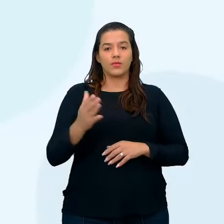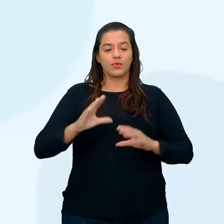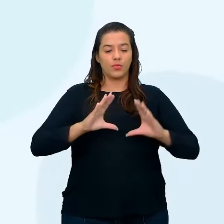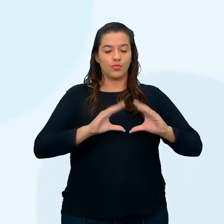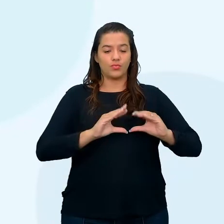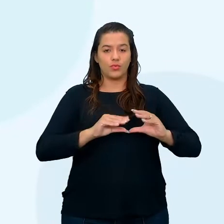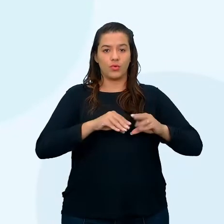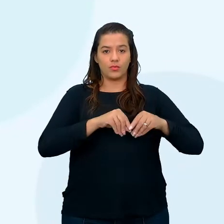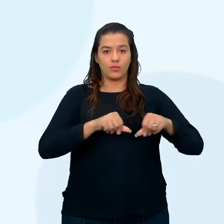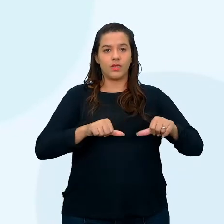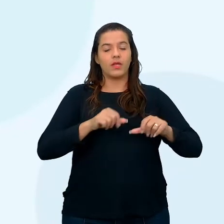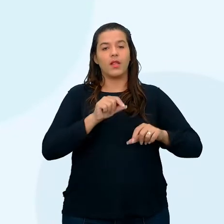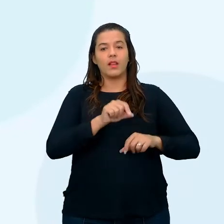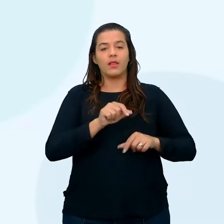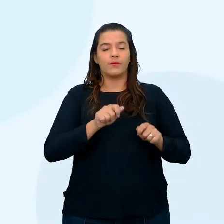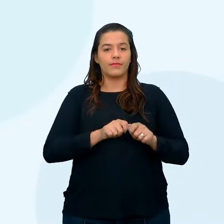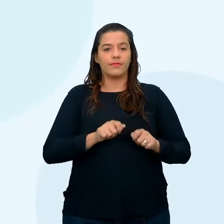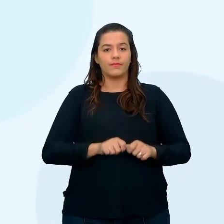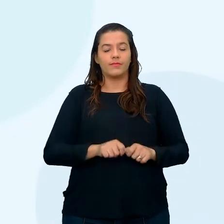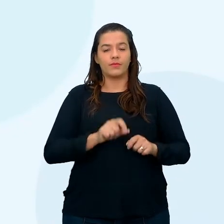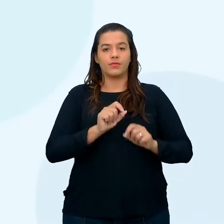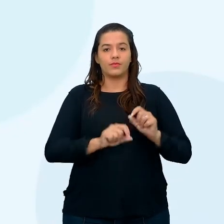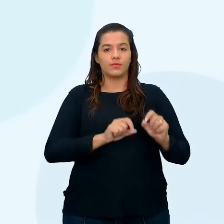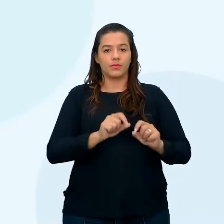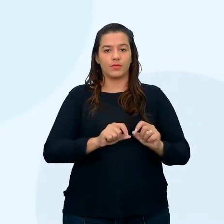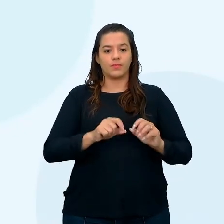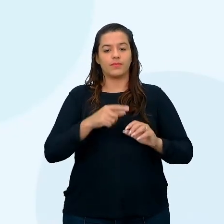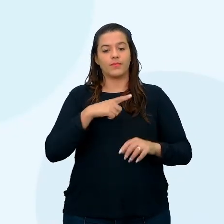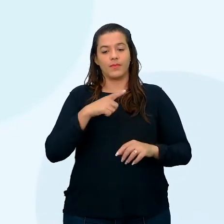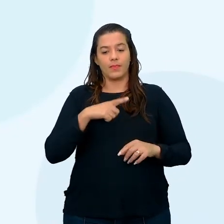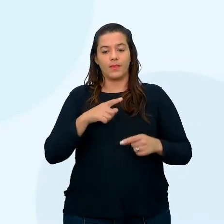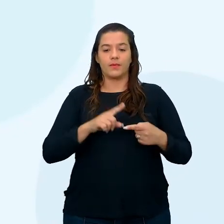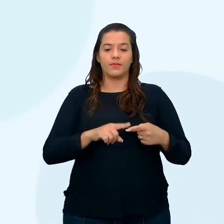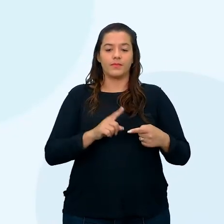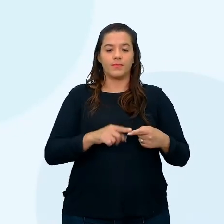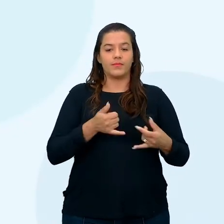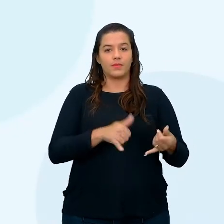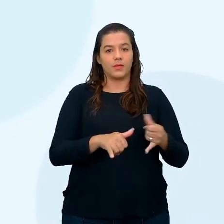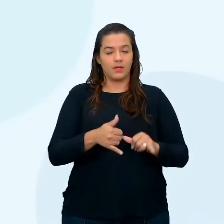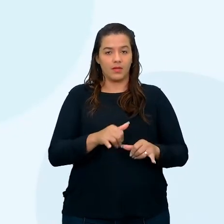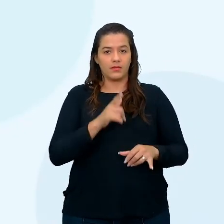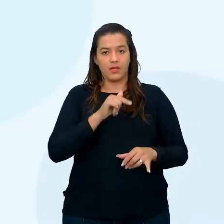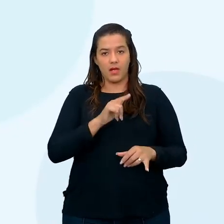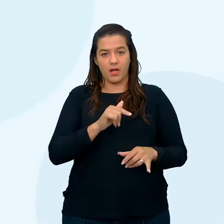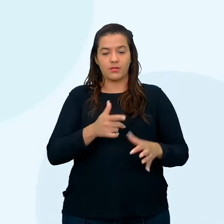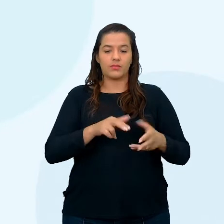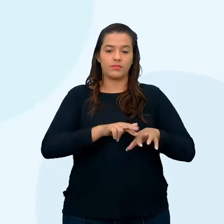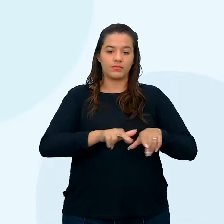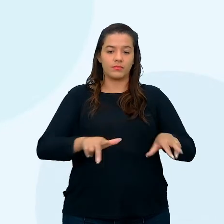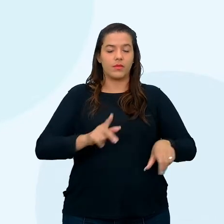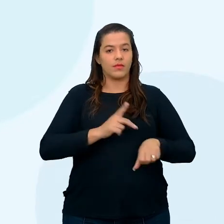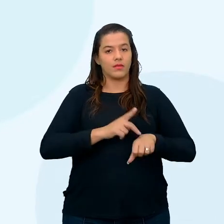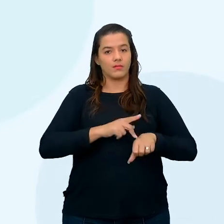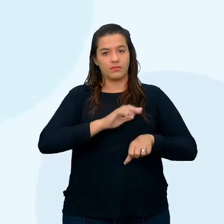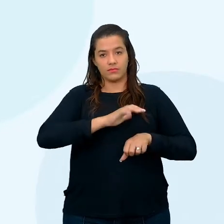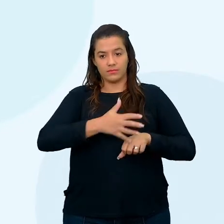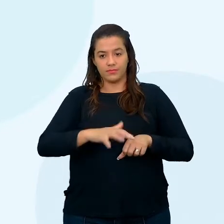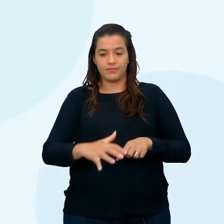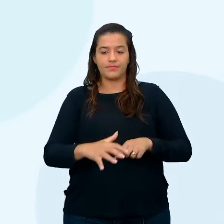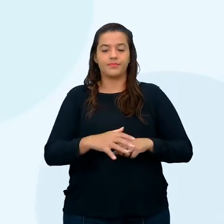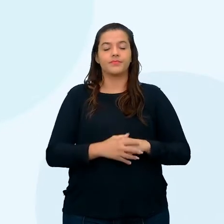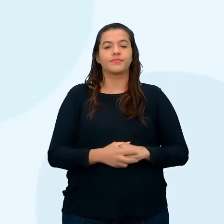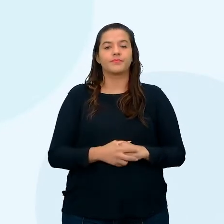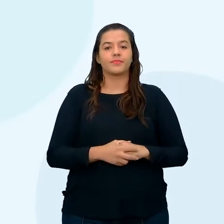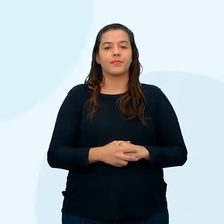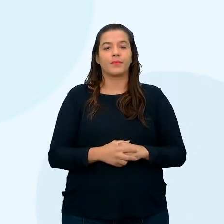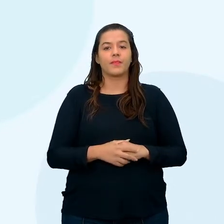nós vimos na aula anterior que o solo é formado por minerais desagregados das rochas, e